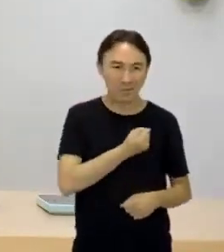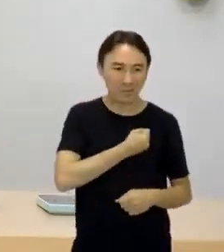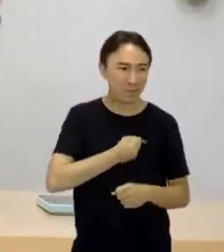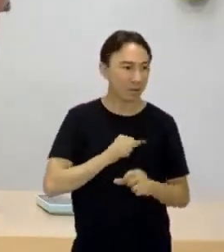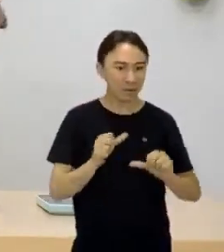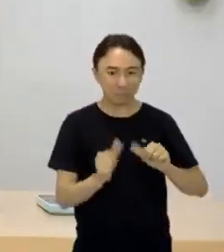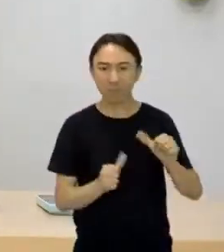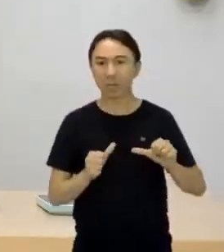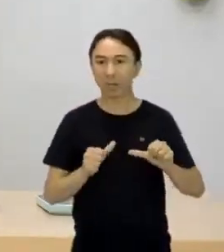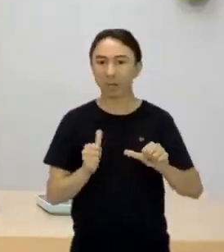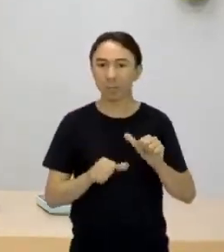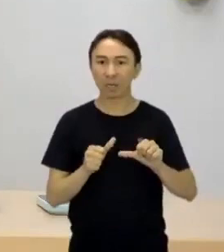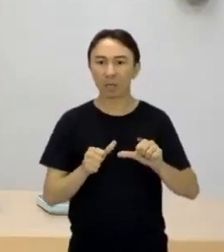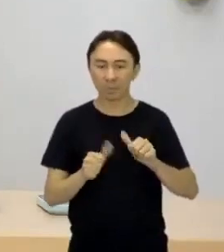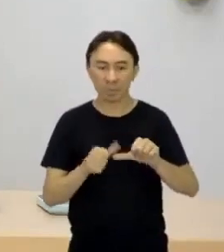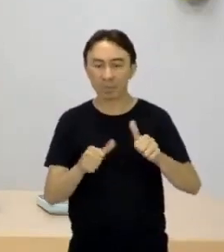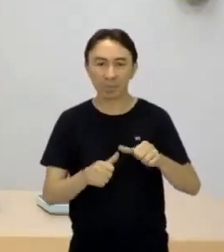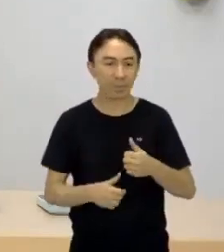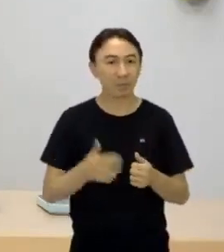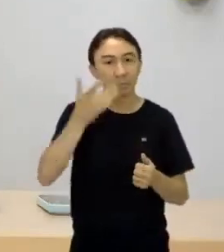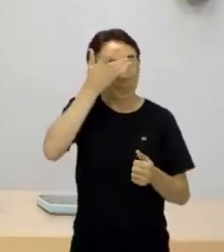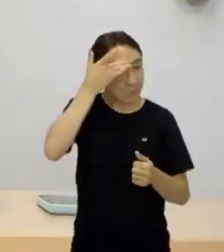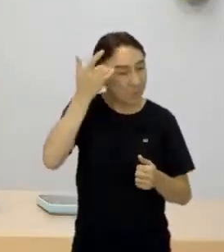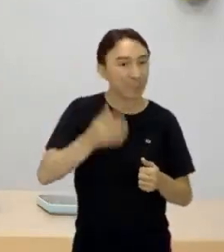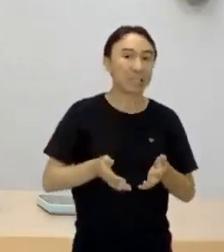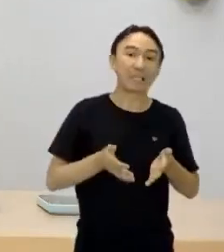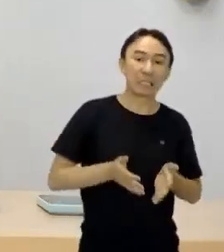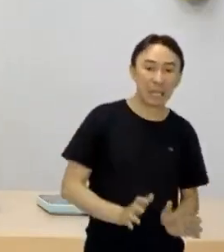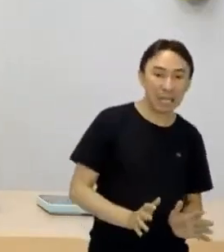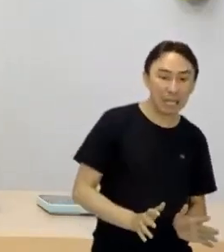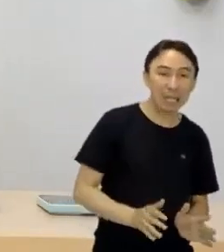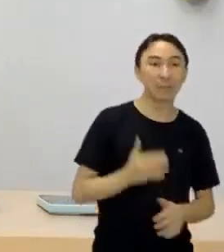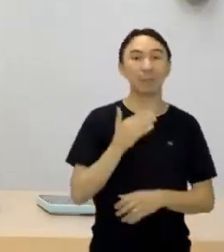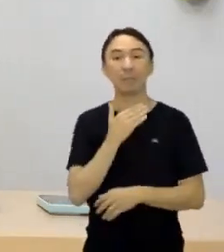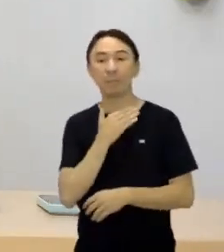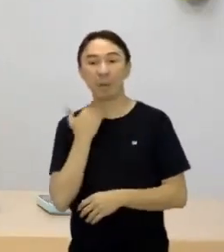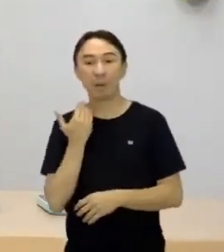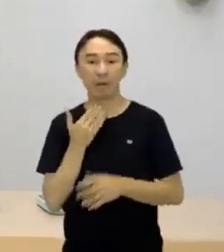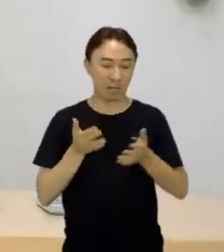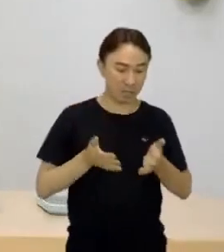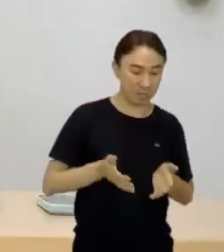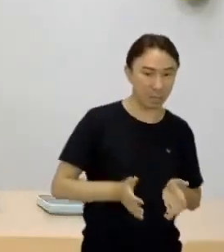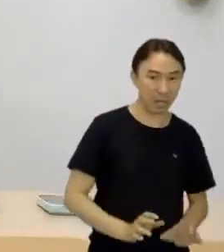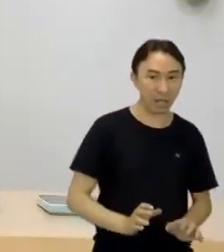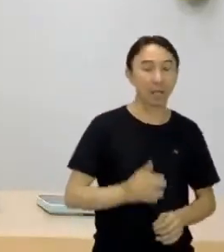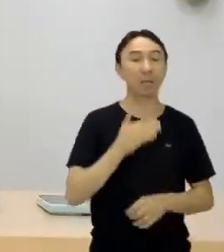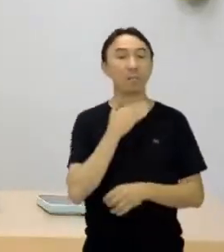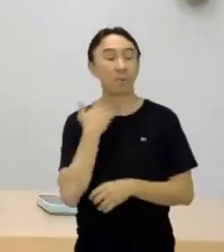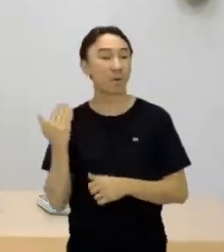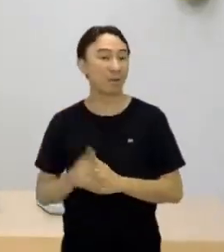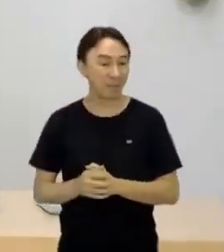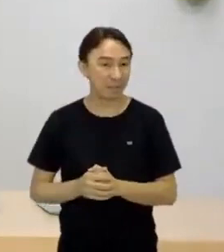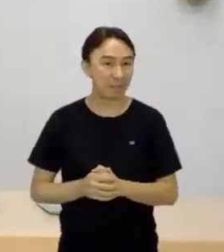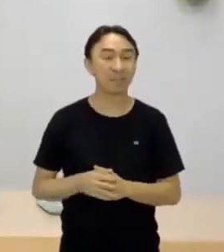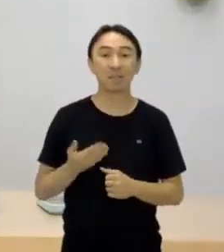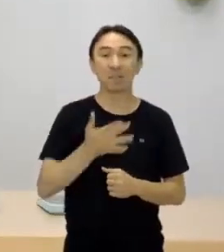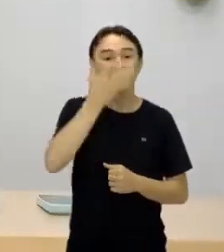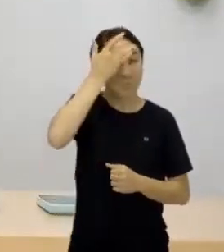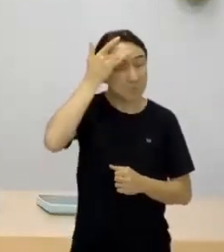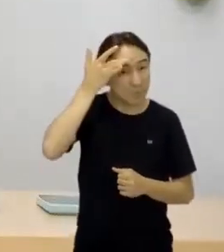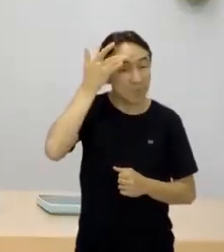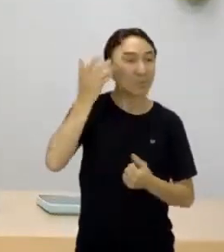vai nascendo pessoas, vão morrendo pessoas, então a taxa de crescimento é X, a taxa de natalidade é X,